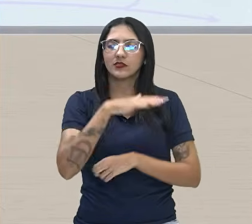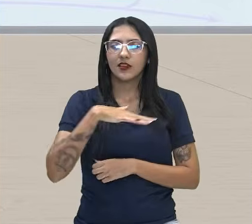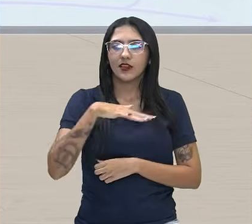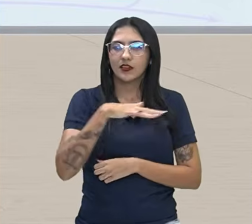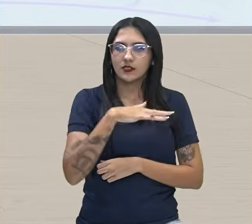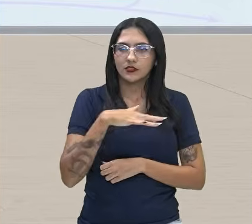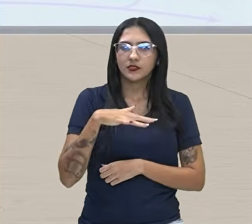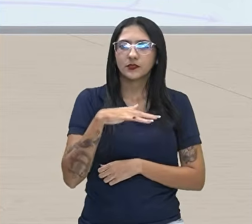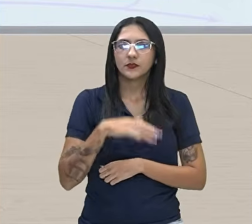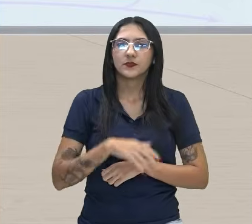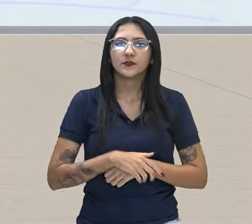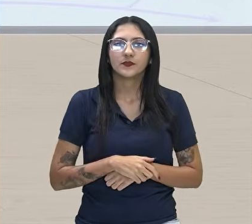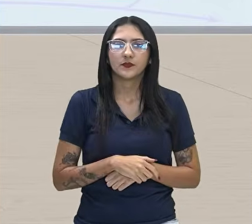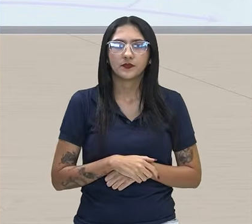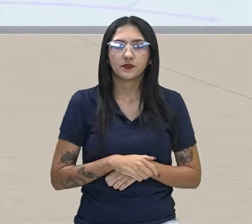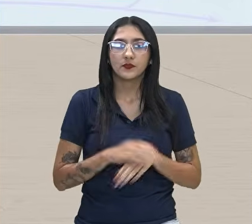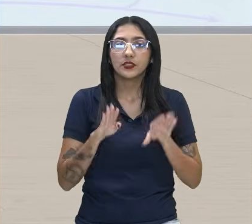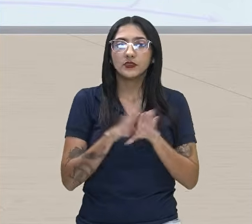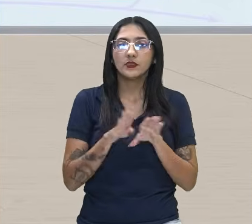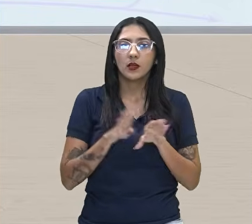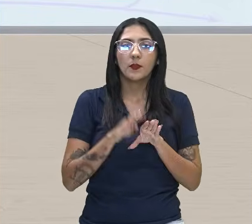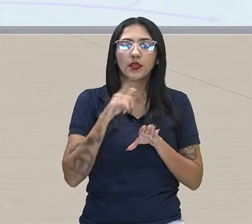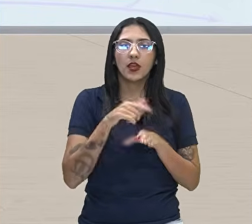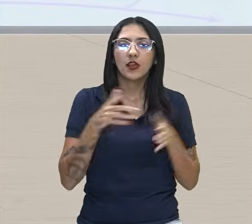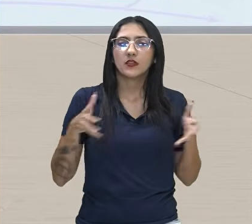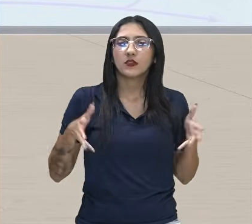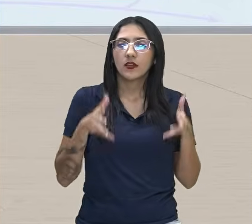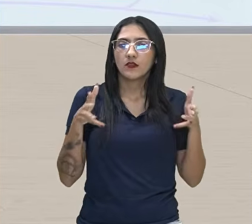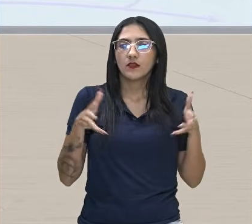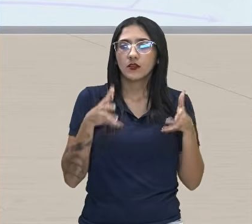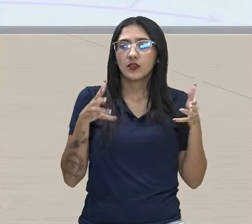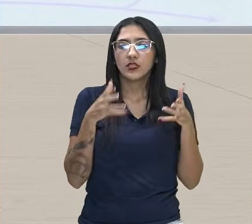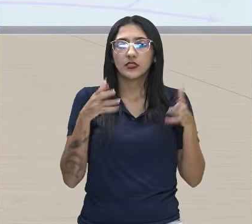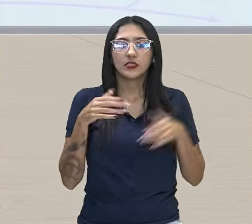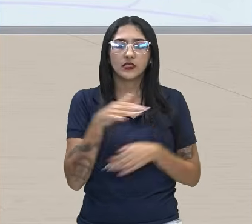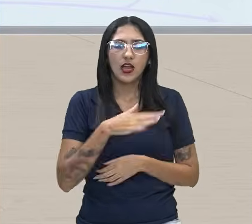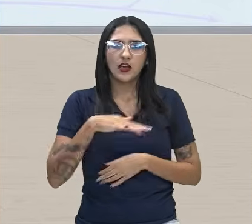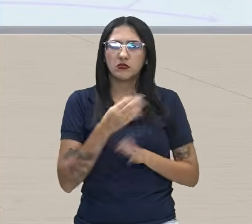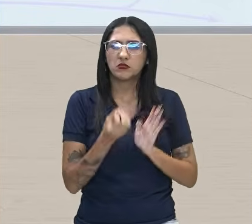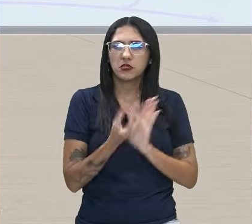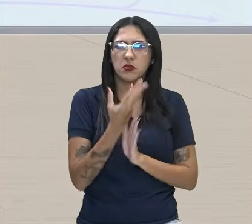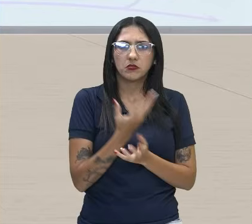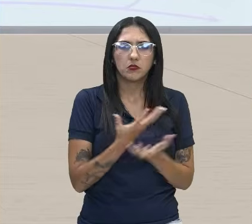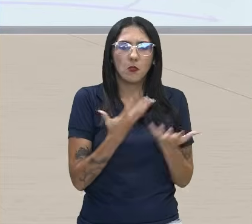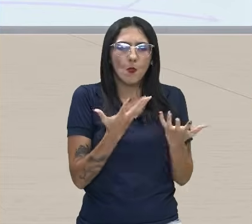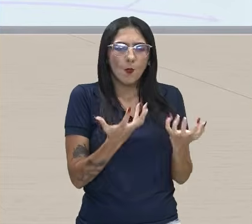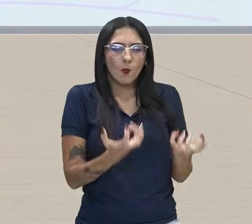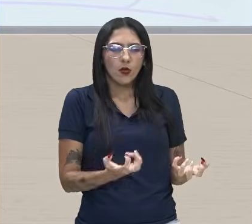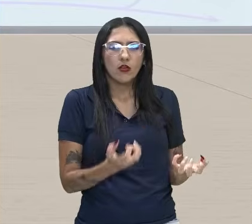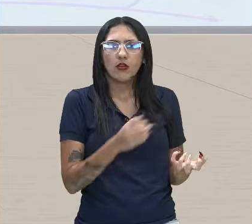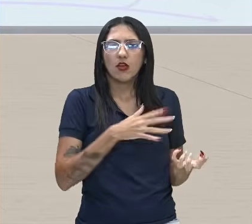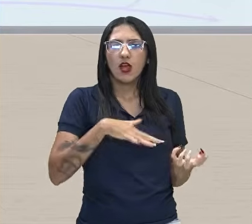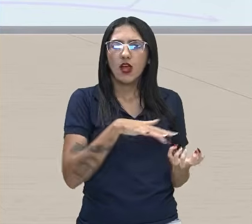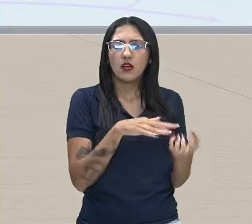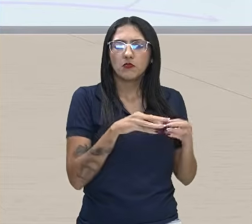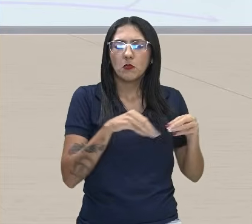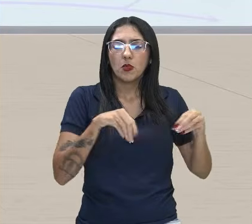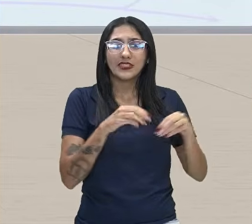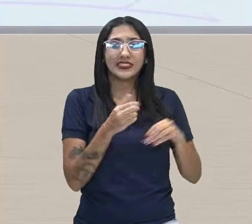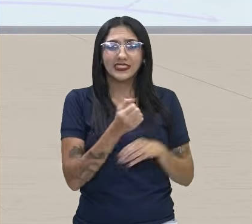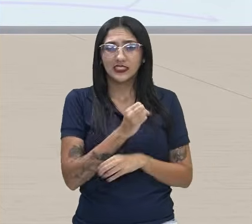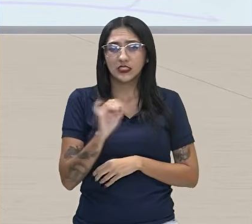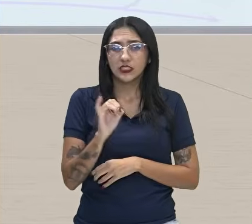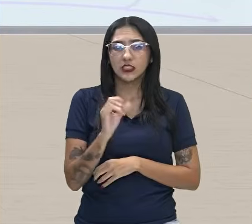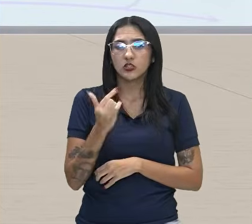e que acaba favorecendo o surgimento de desertos, se não tiver ali umas outras